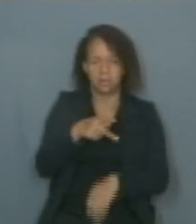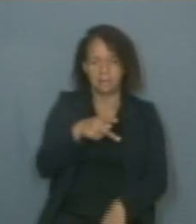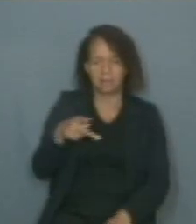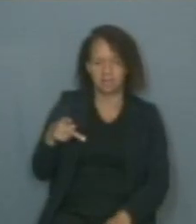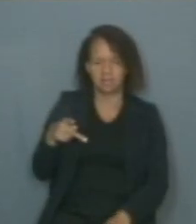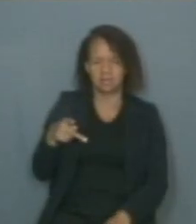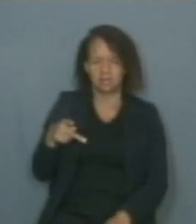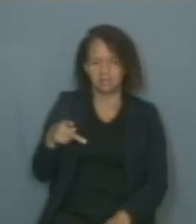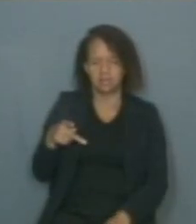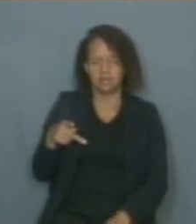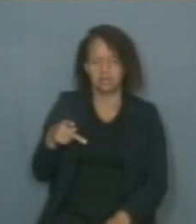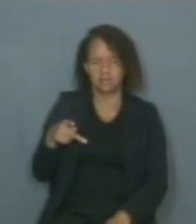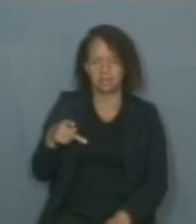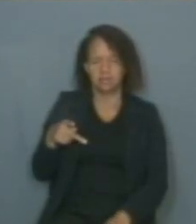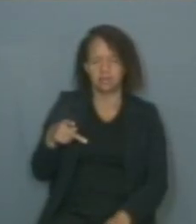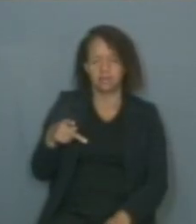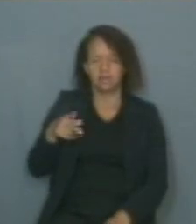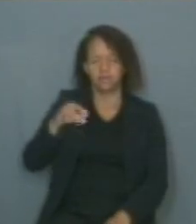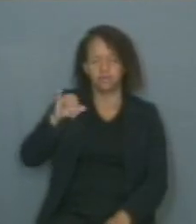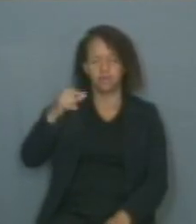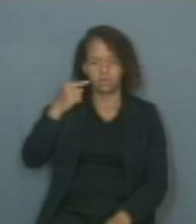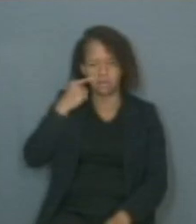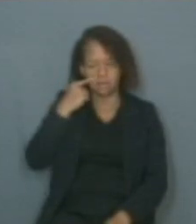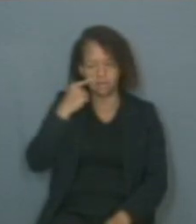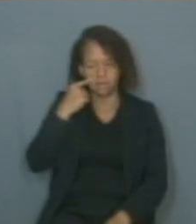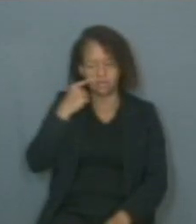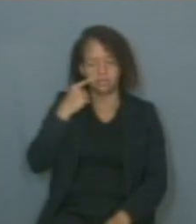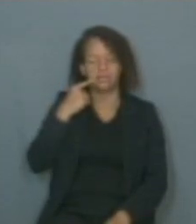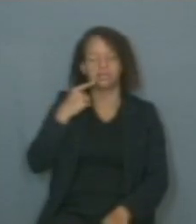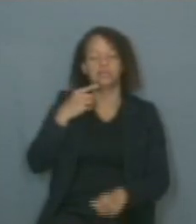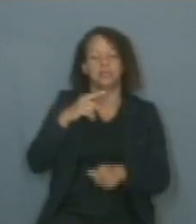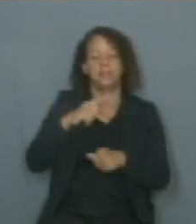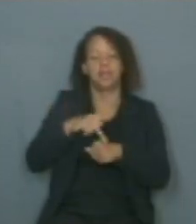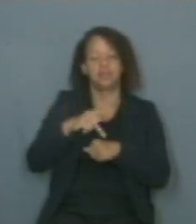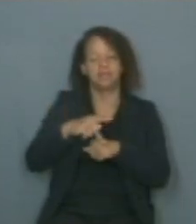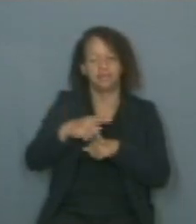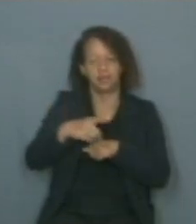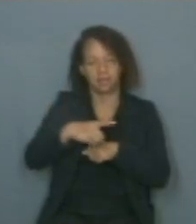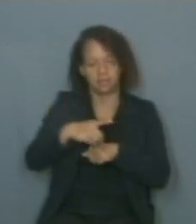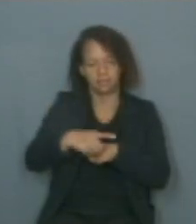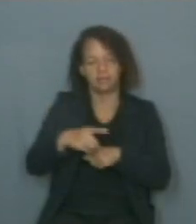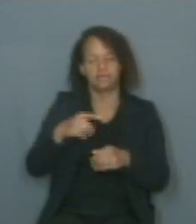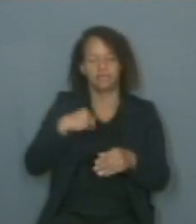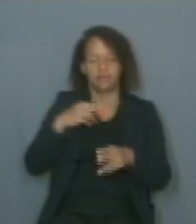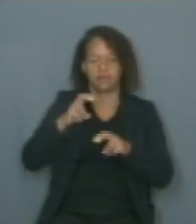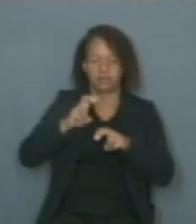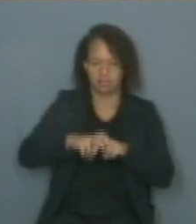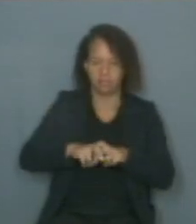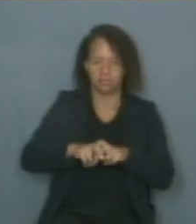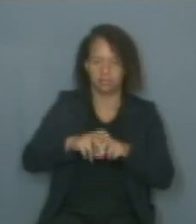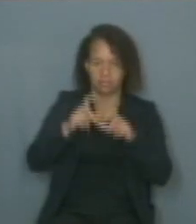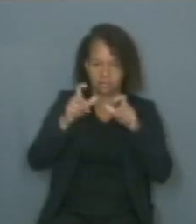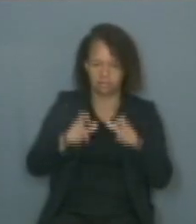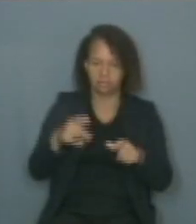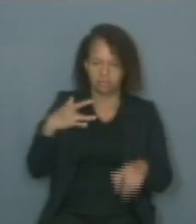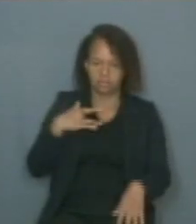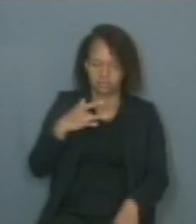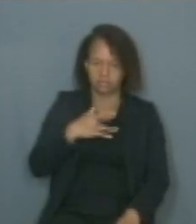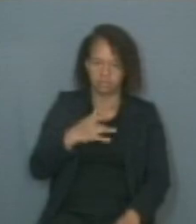o prefeito dengue, João Campos. Outra coisa, falta cadeira, né? Nas unidades de